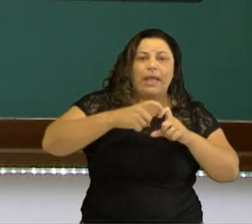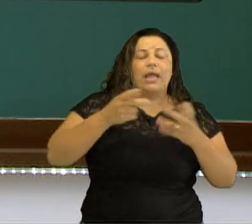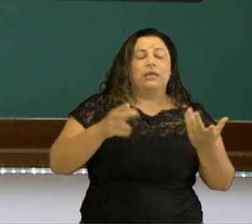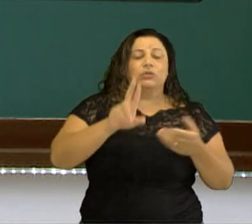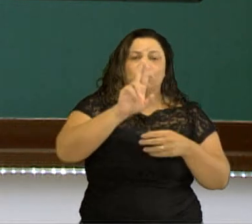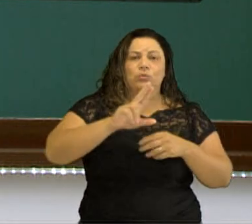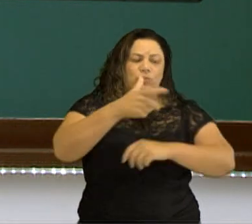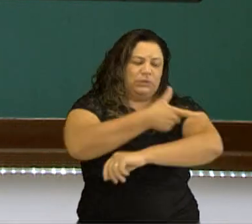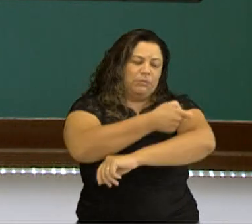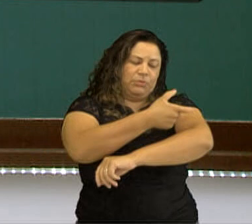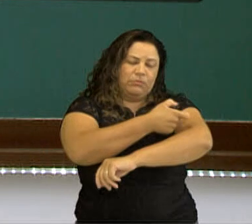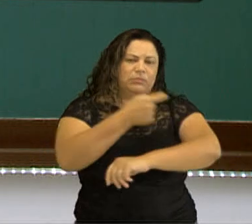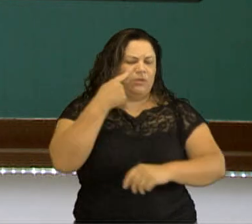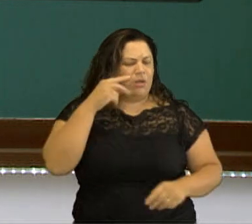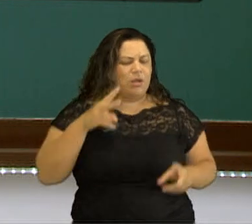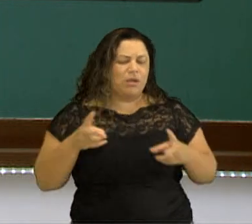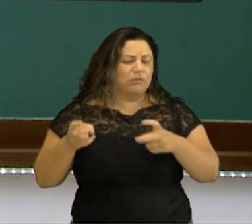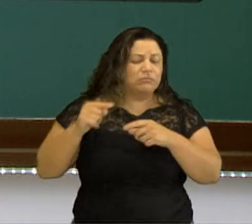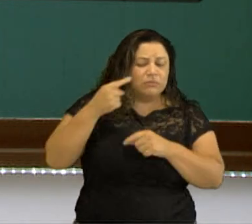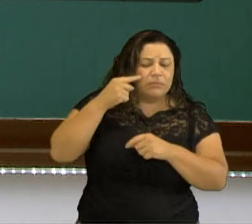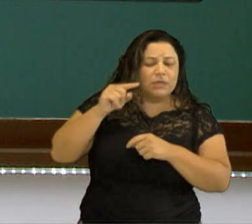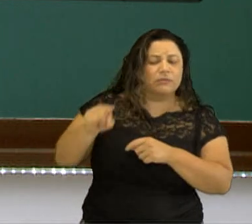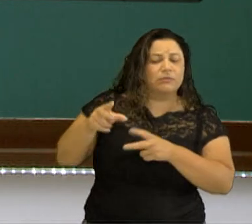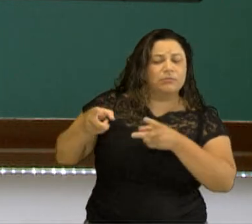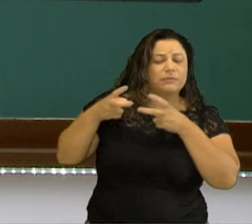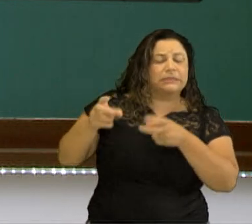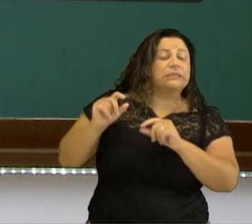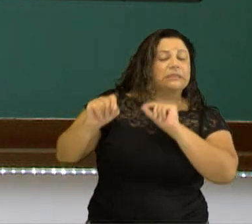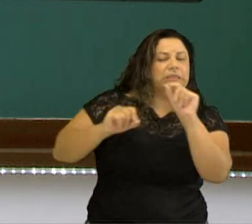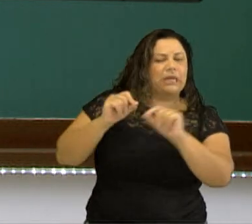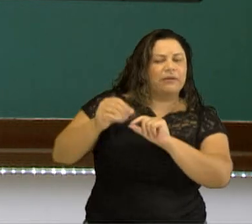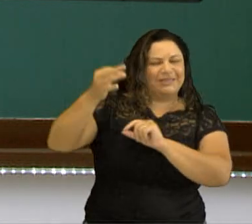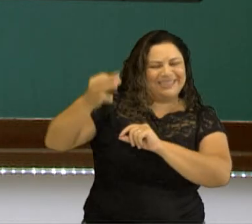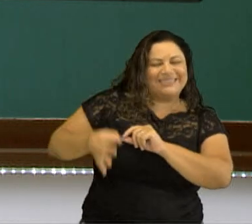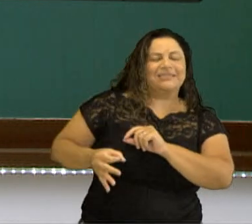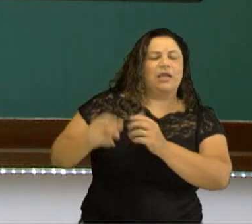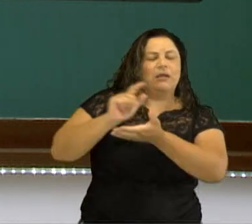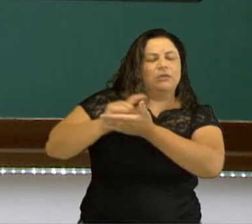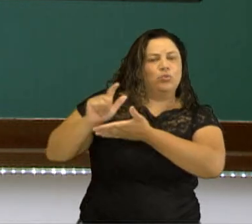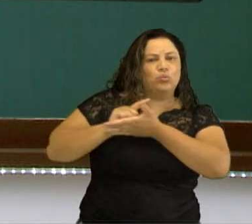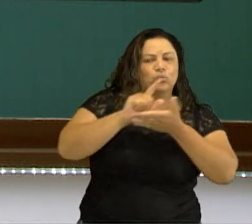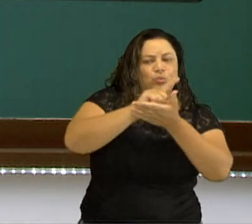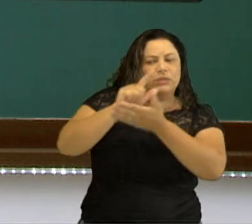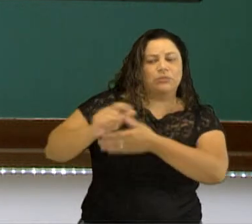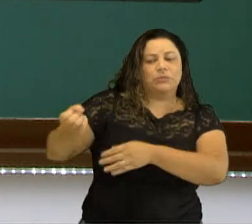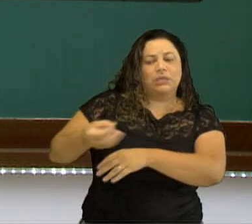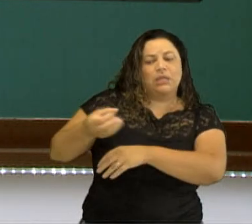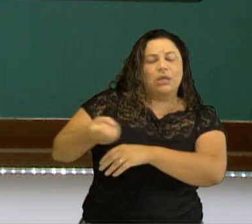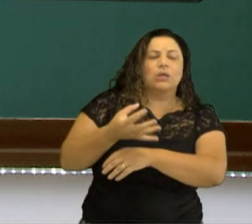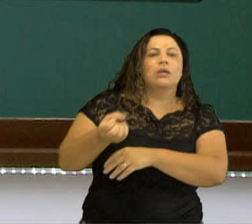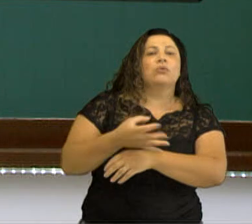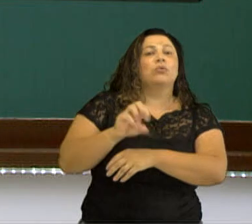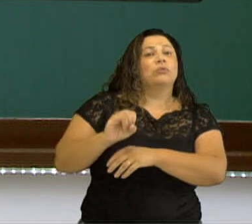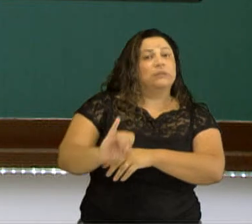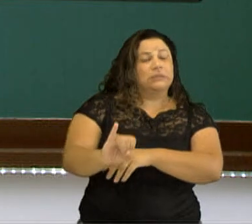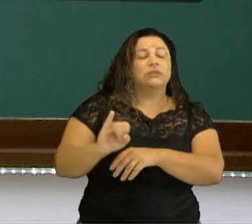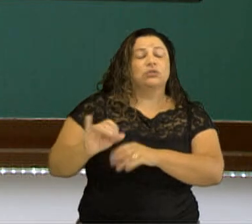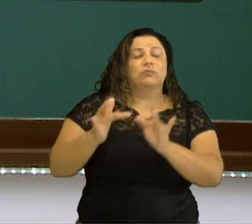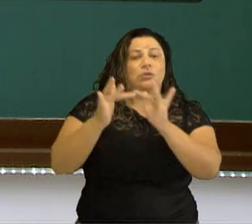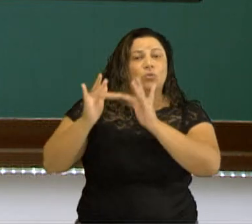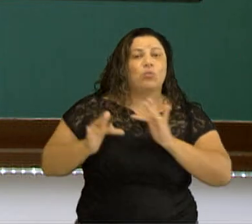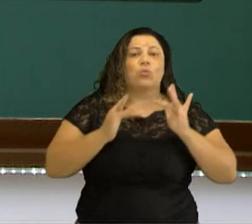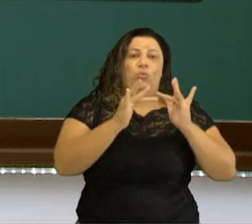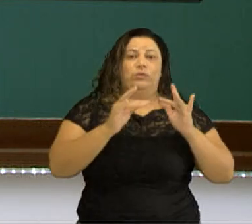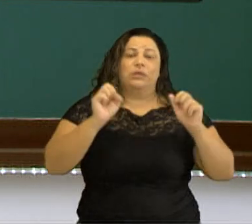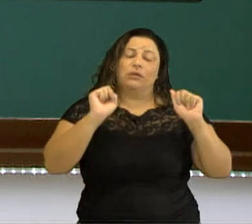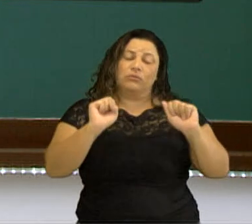usar seringas e agulhas, é importante você observar se está tudo sendo esterilizado, se é novo, porque se tiver contato com alguém que tem